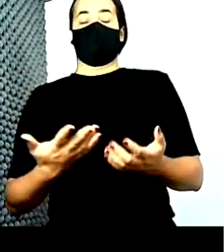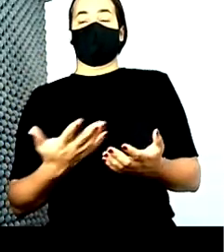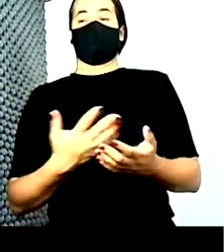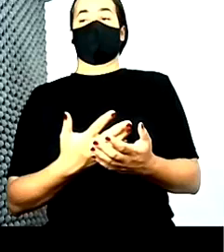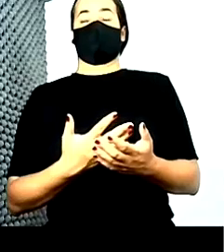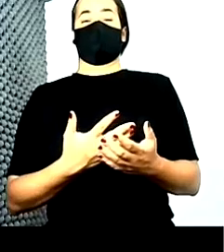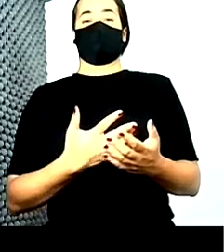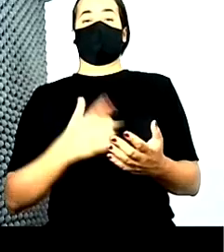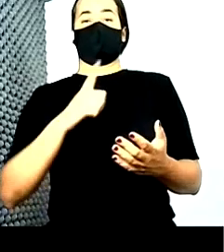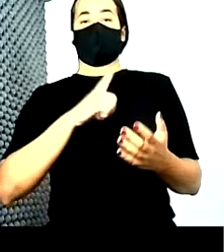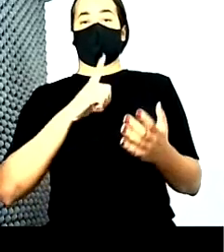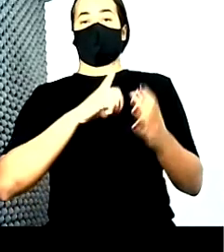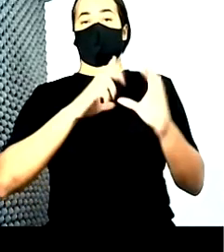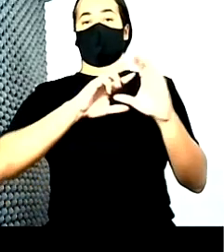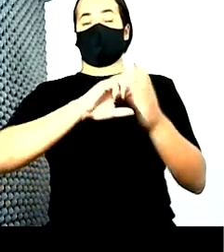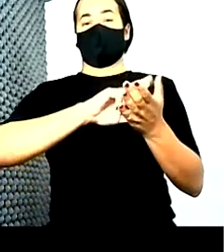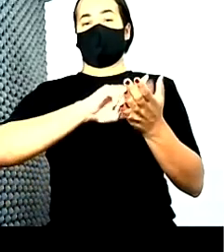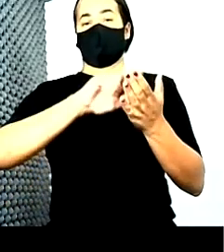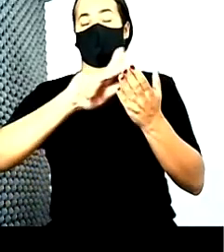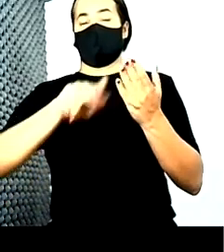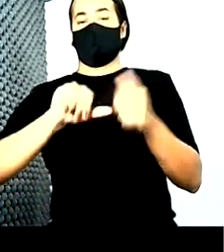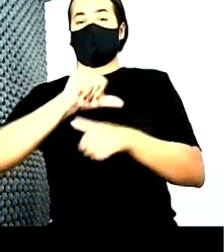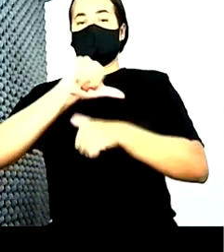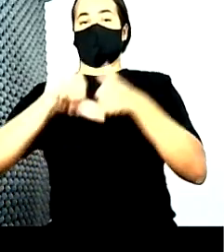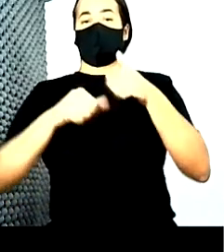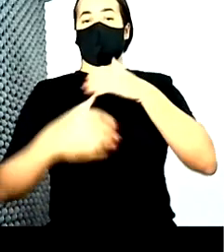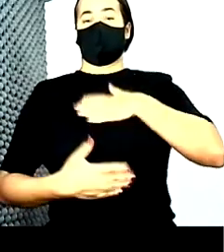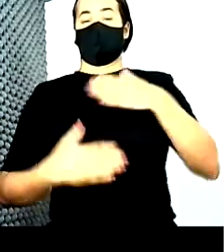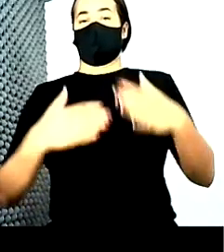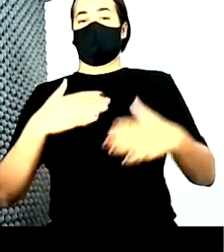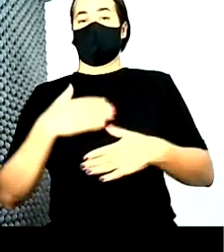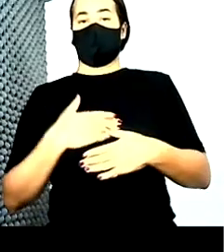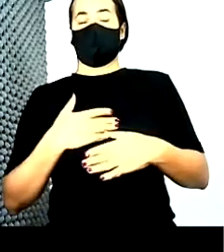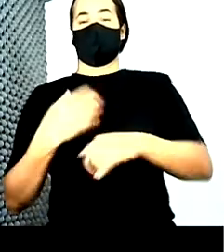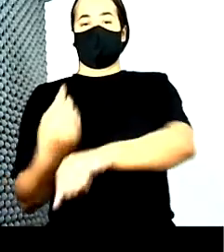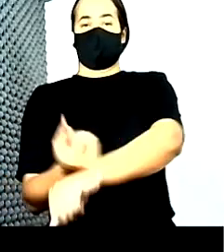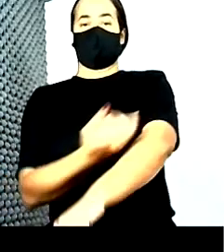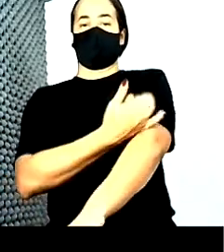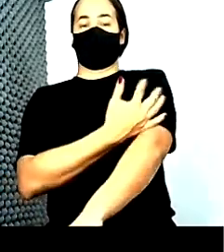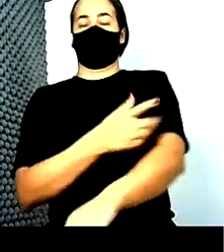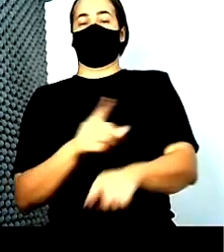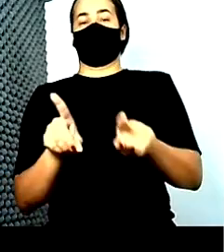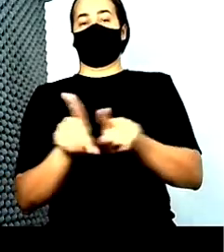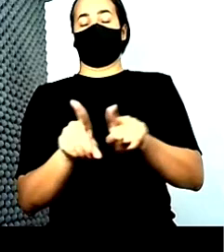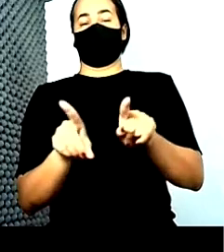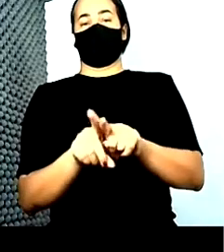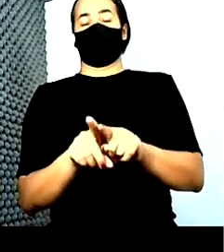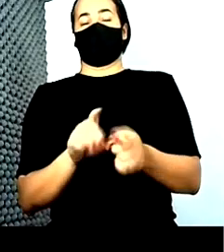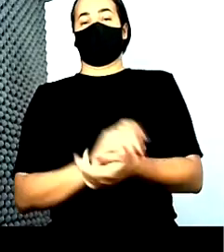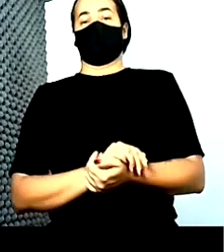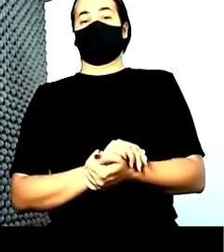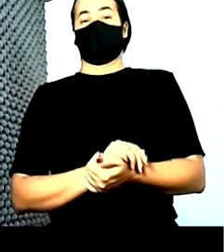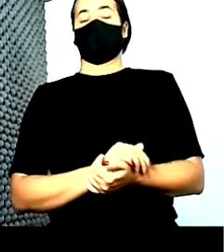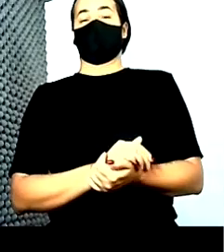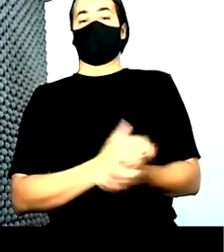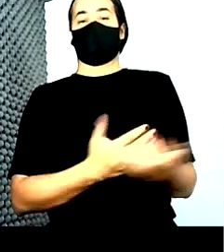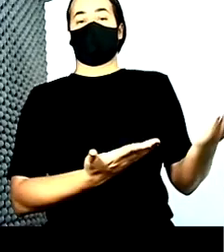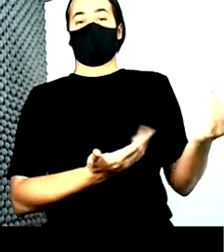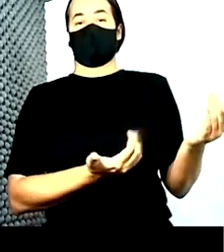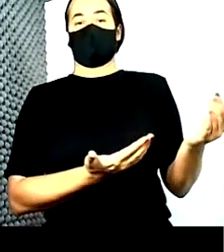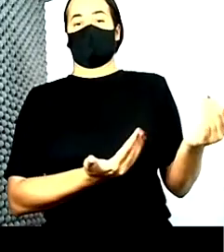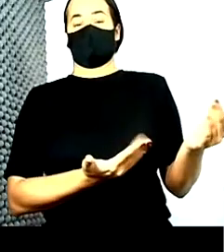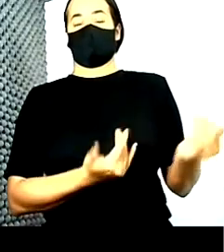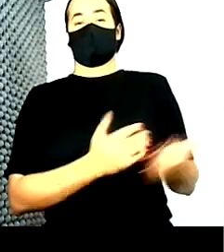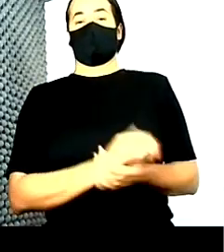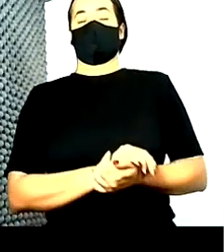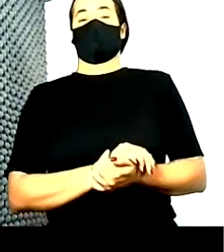de modificações corporais e também emocionais, que vai ocorrer durante a nossa adolescência, ou seja,